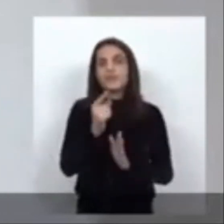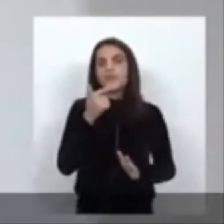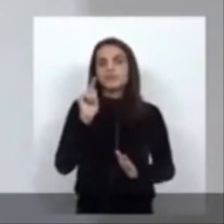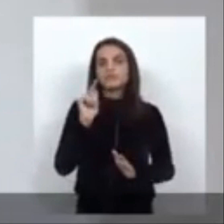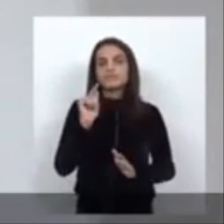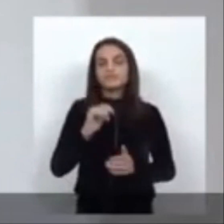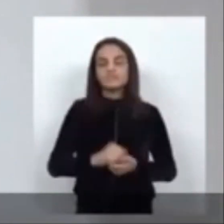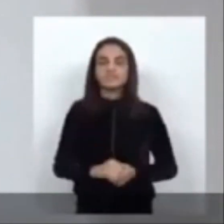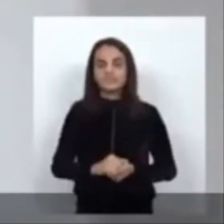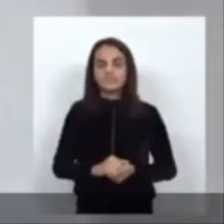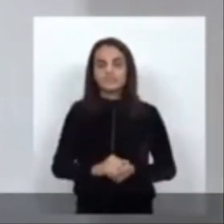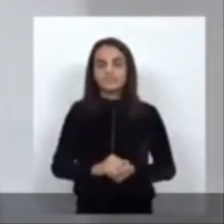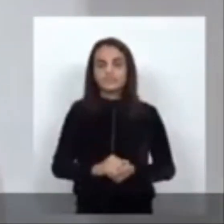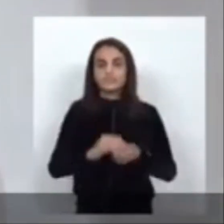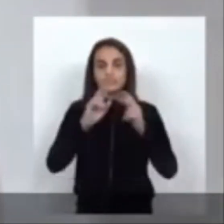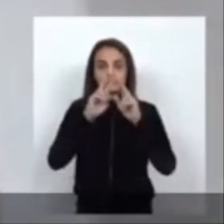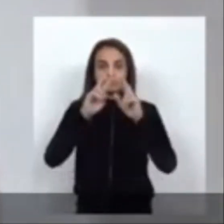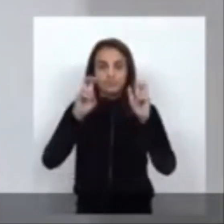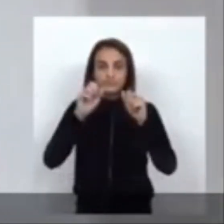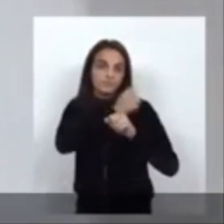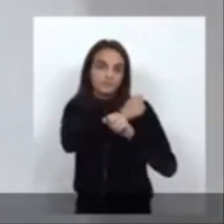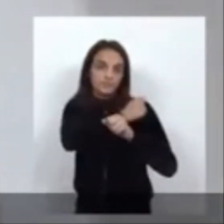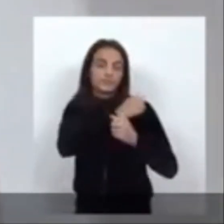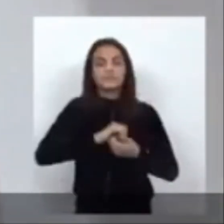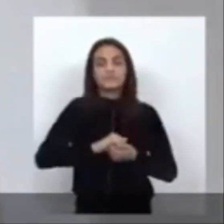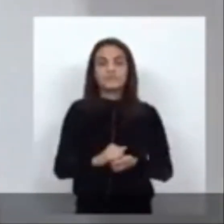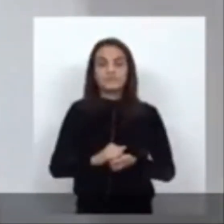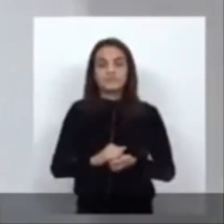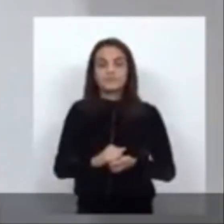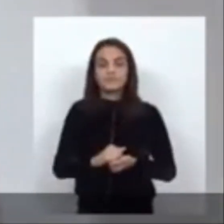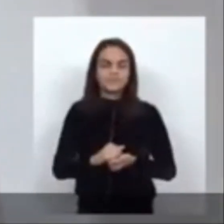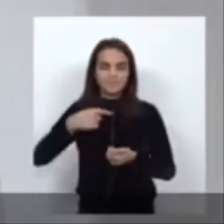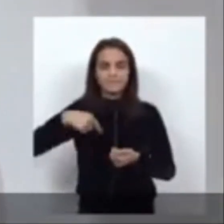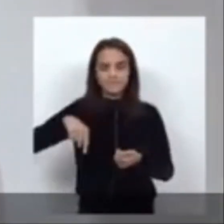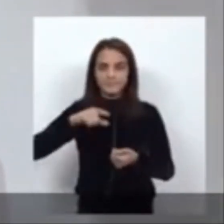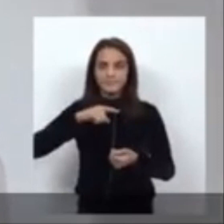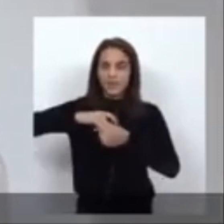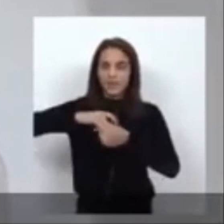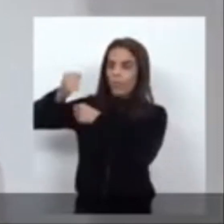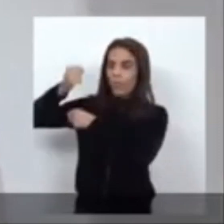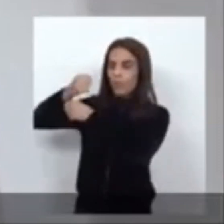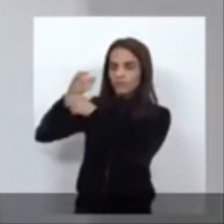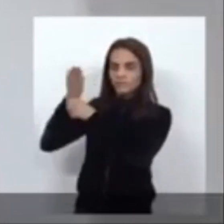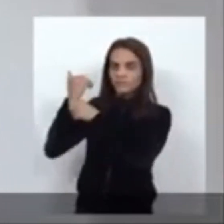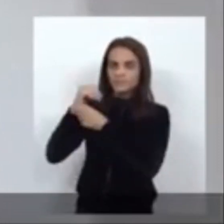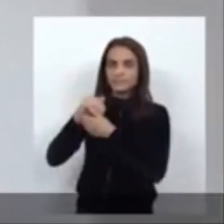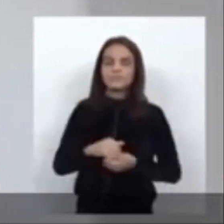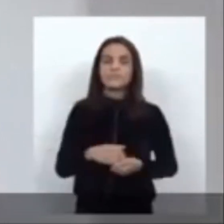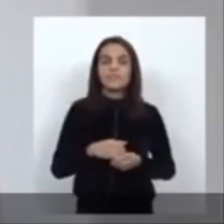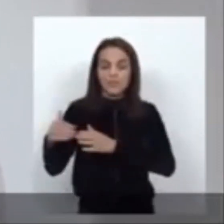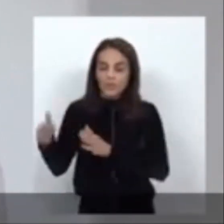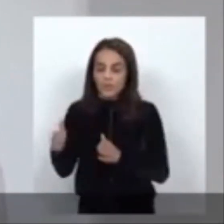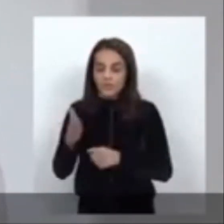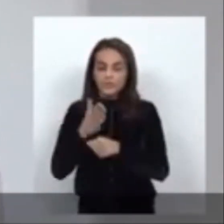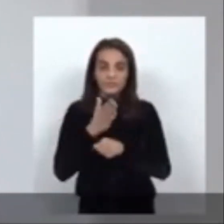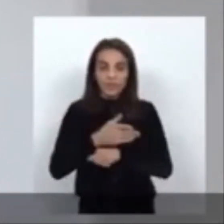está chegando, é sobre os alunos. Nós tivemos em anos anteriores um momento em que participavam,